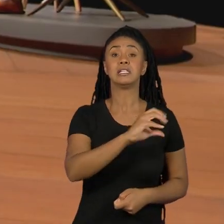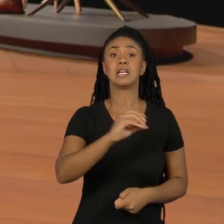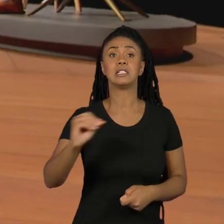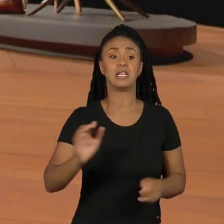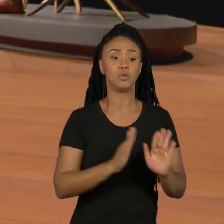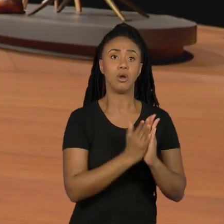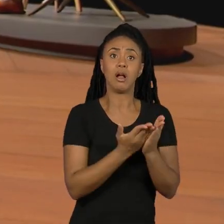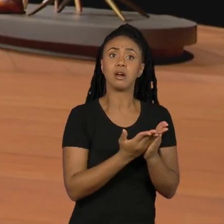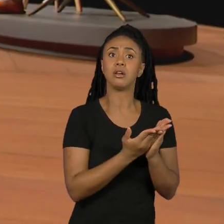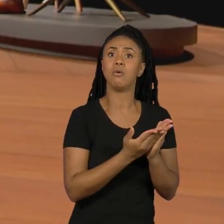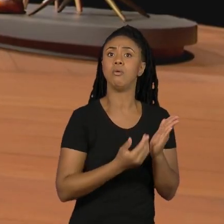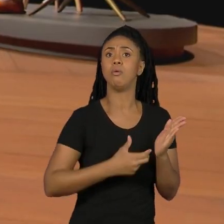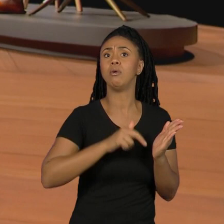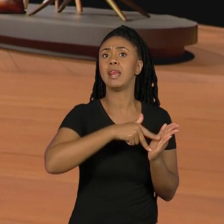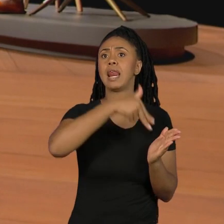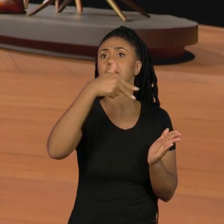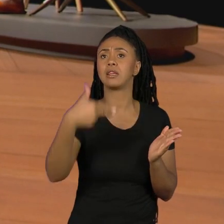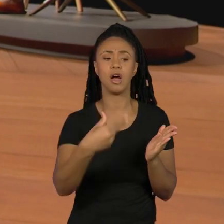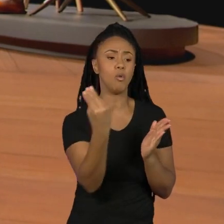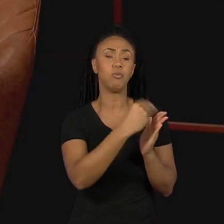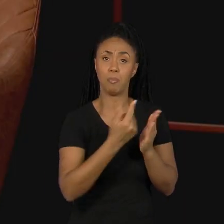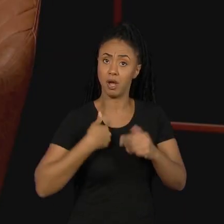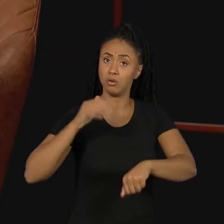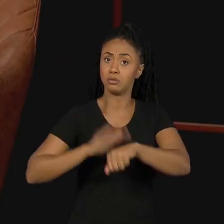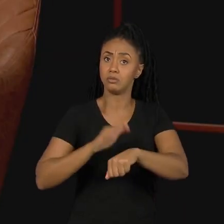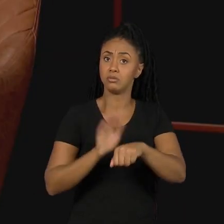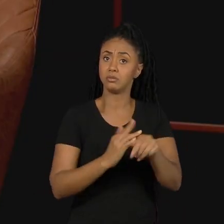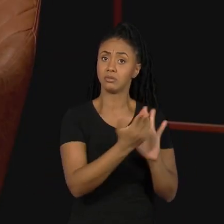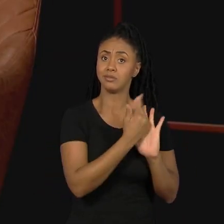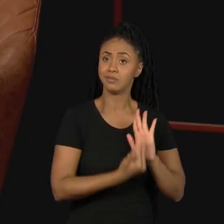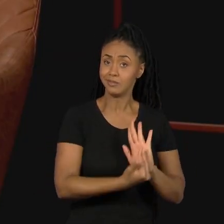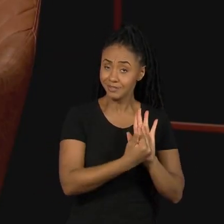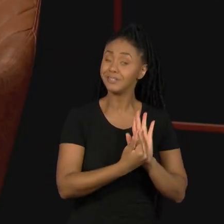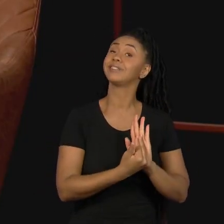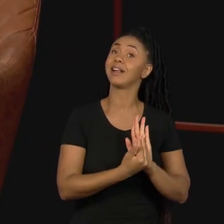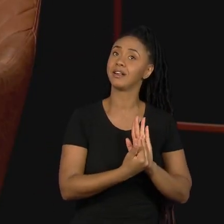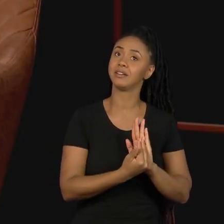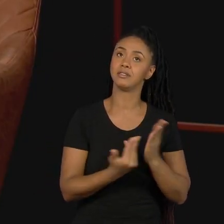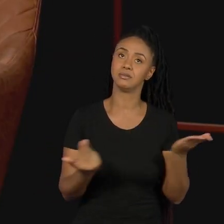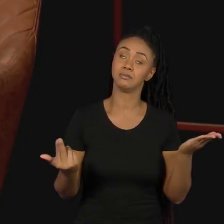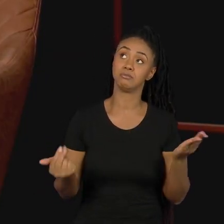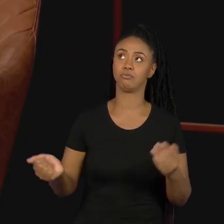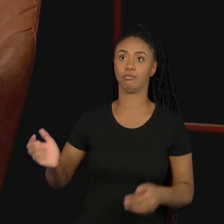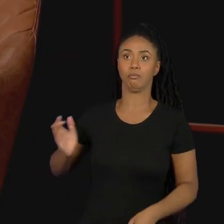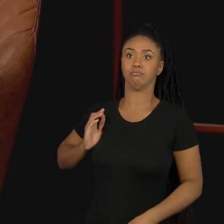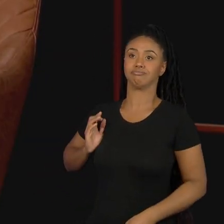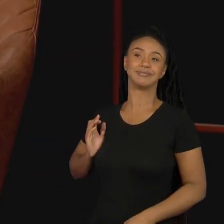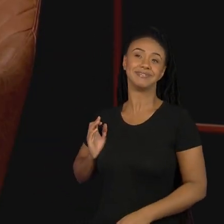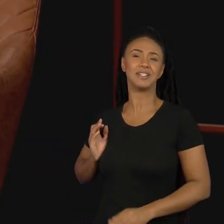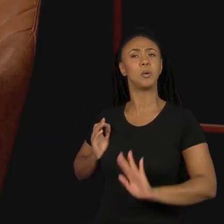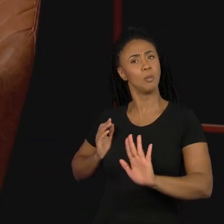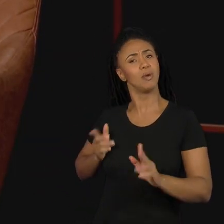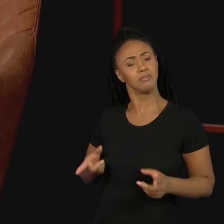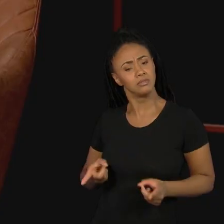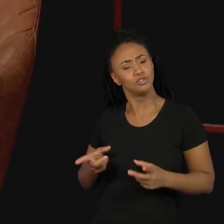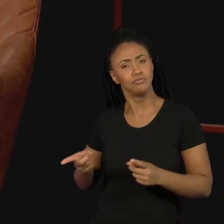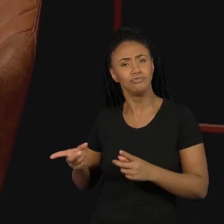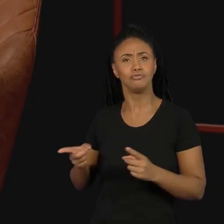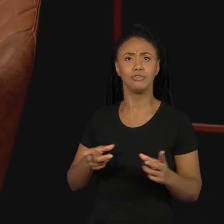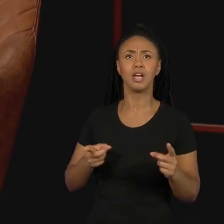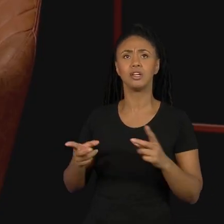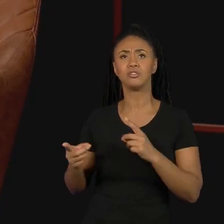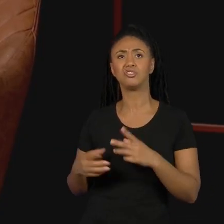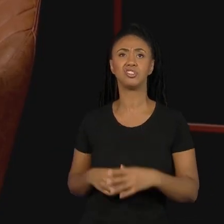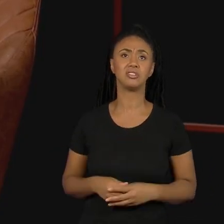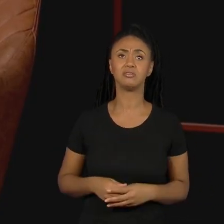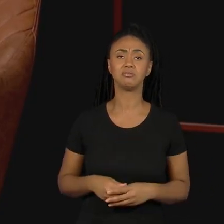Natal. Caramba. À mão, um a um. Caramba. Obviamente que eu fiquei bilionário. Mas era para fazer